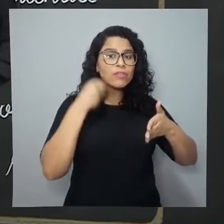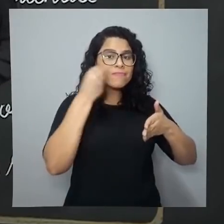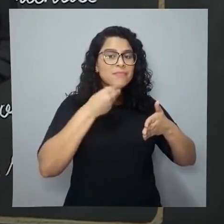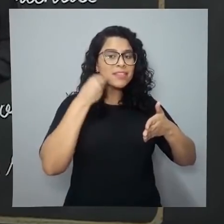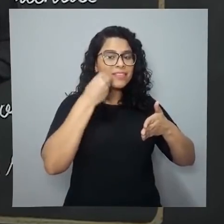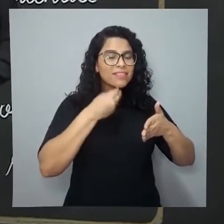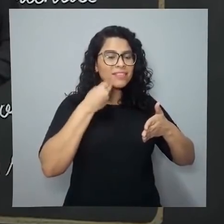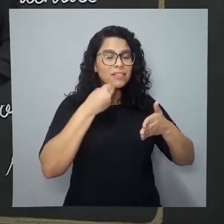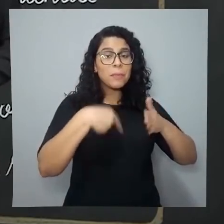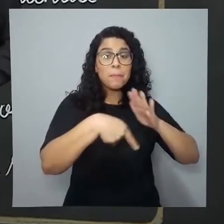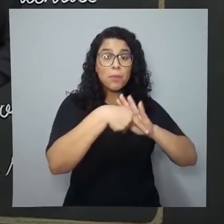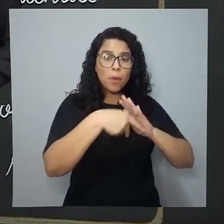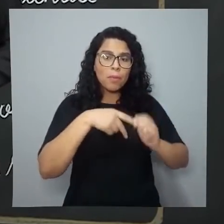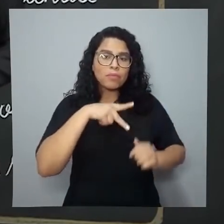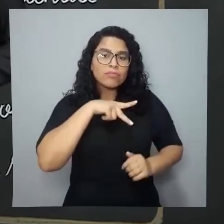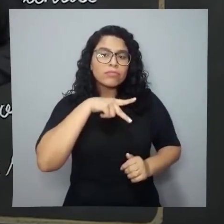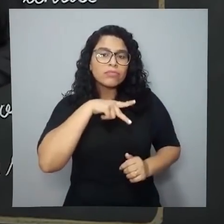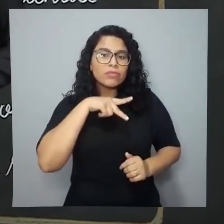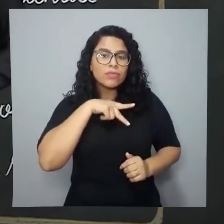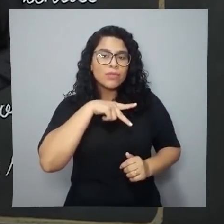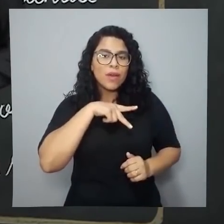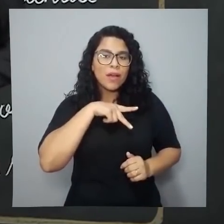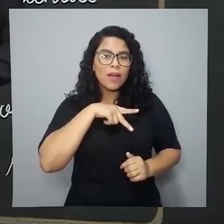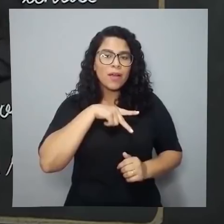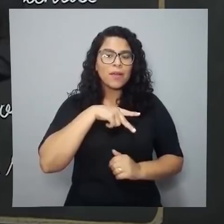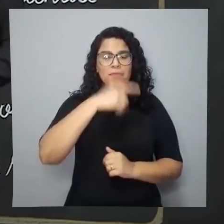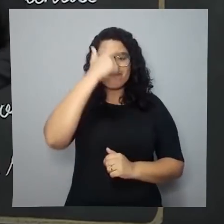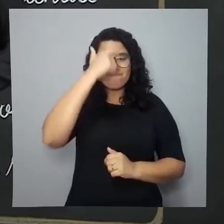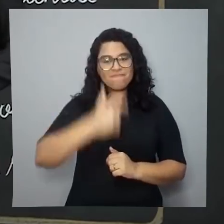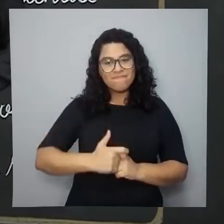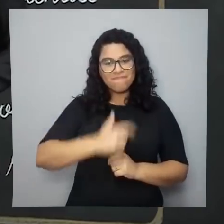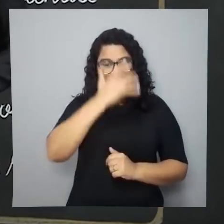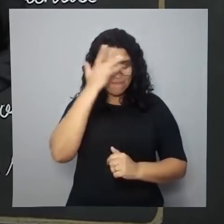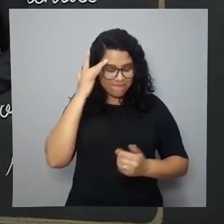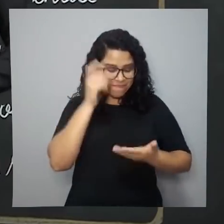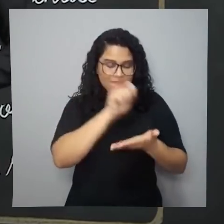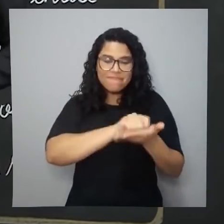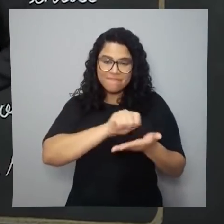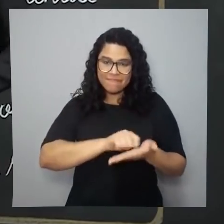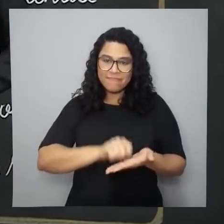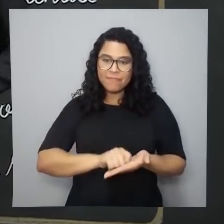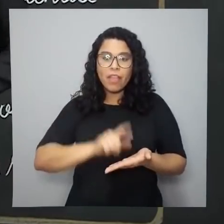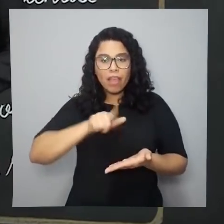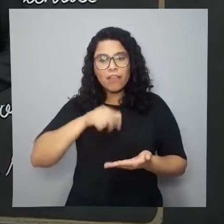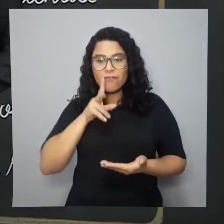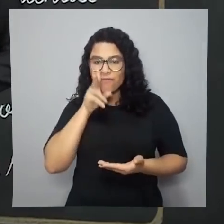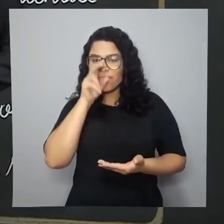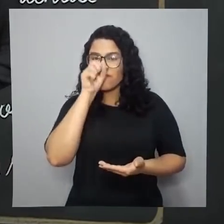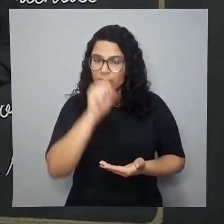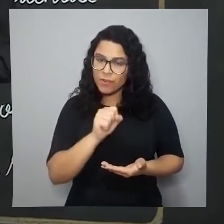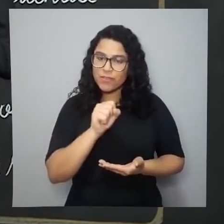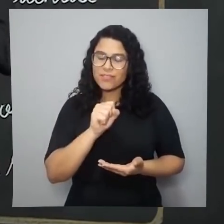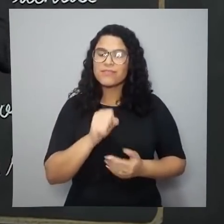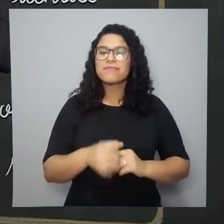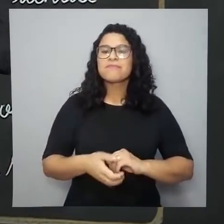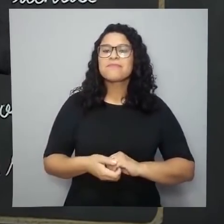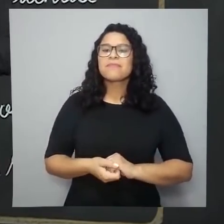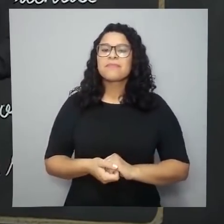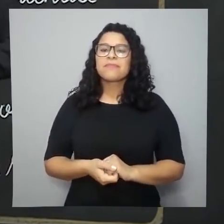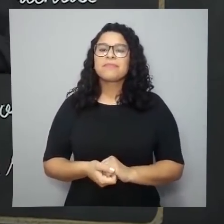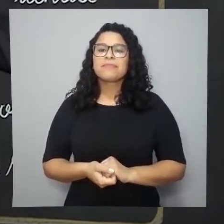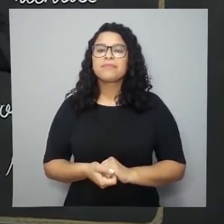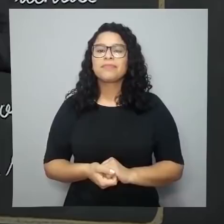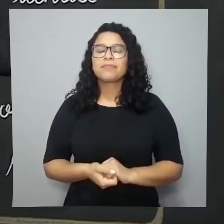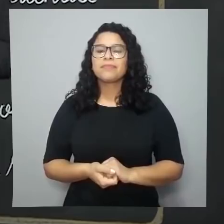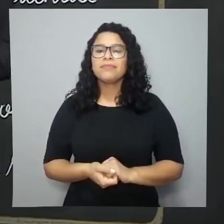experiências íntimas do autor. De todos os gêneros que a gente estuda, é aquele mais forte em relação à presença de uma